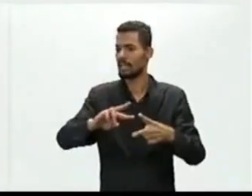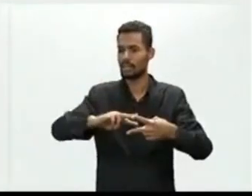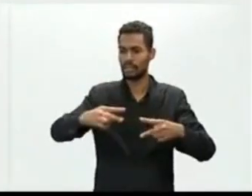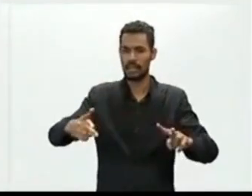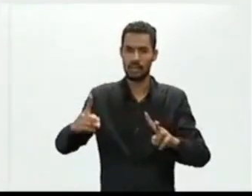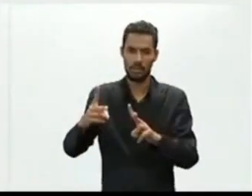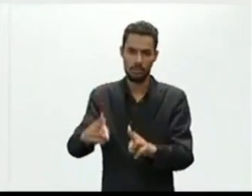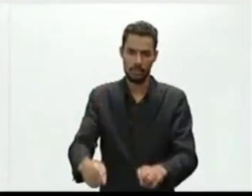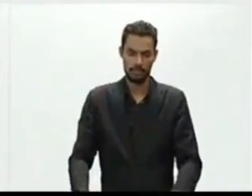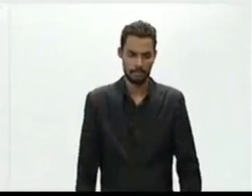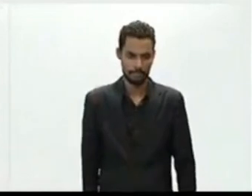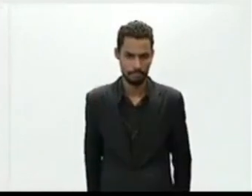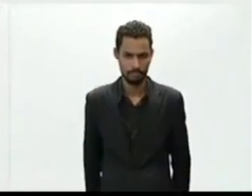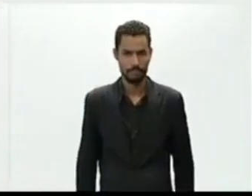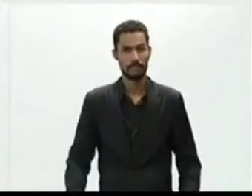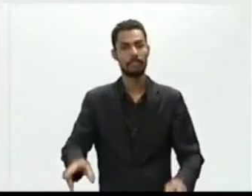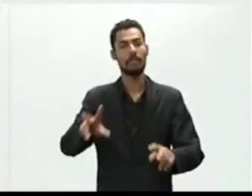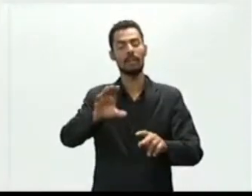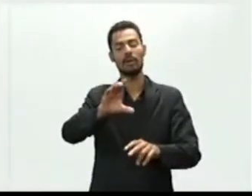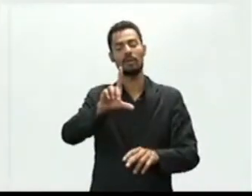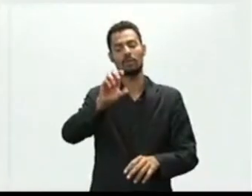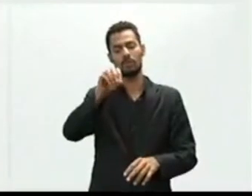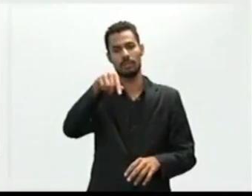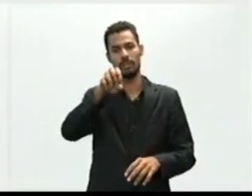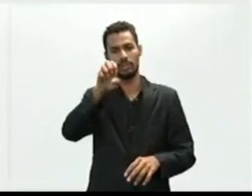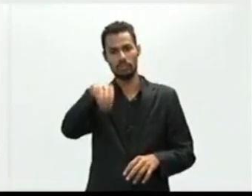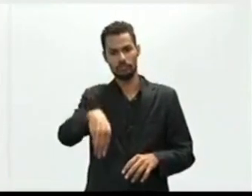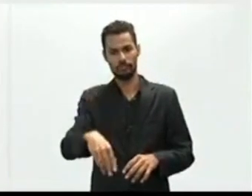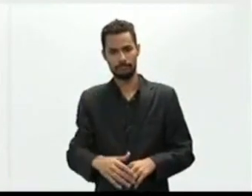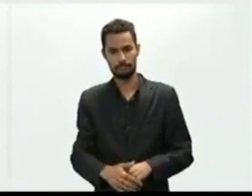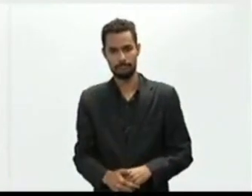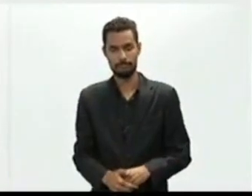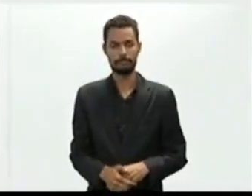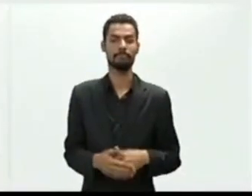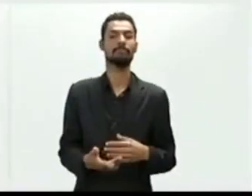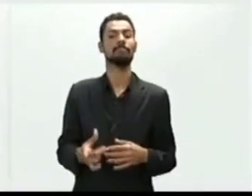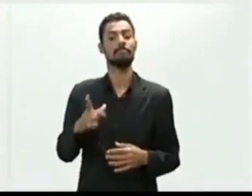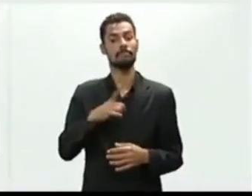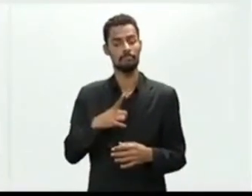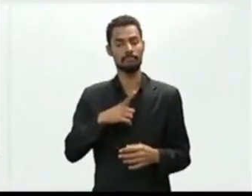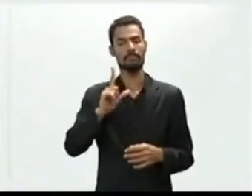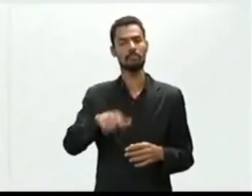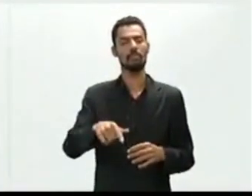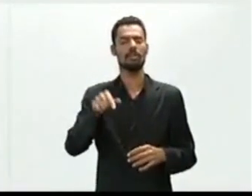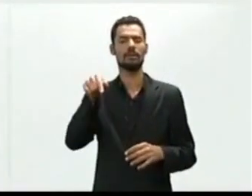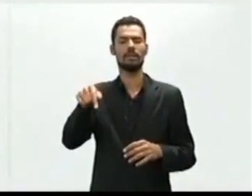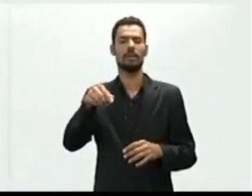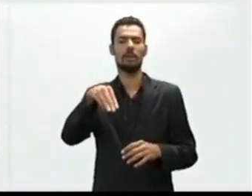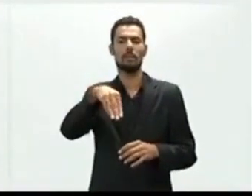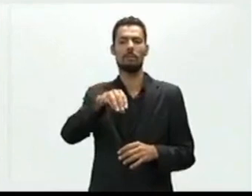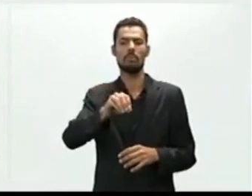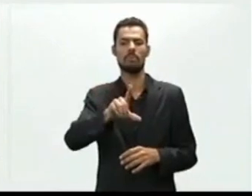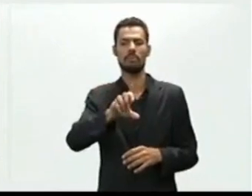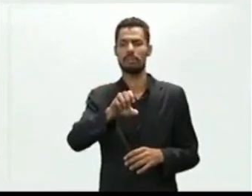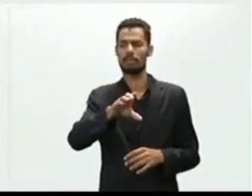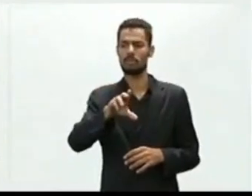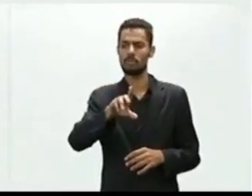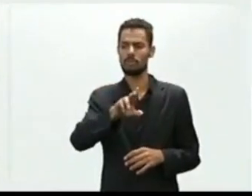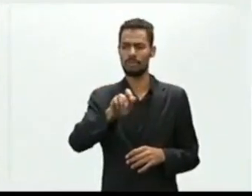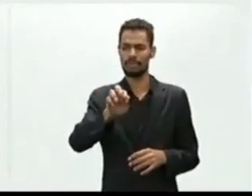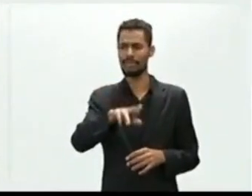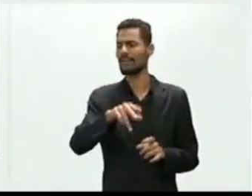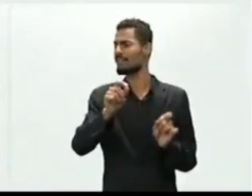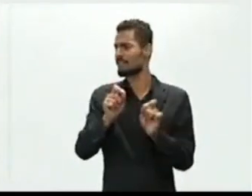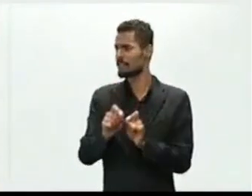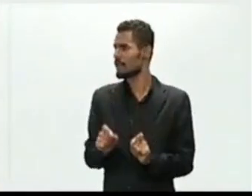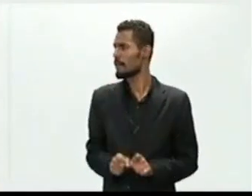ela, tá? Clonagem reprodutiva. Existe a clonagem molecular. A clonagem molecular, a gente vai fazer isso. É a mesma